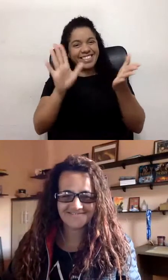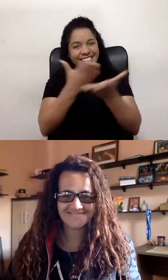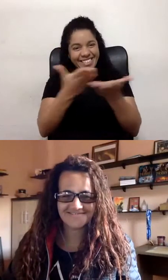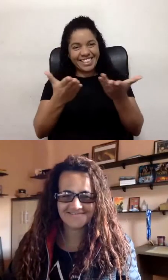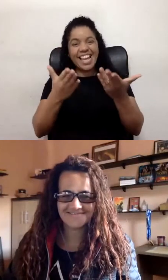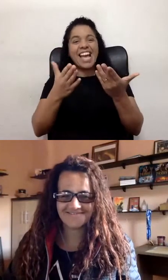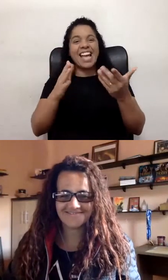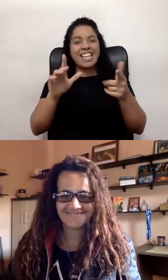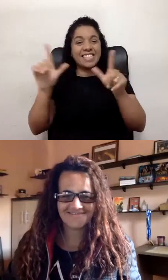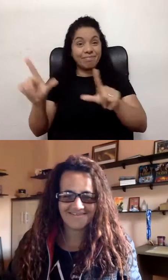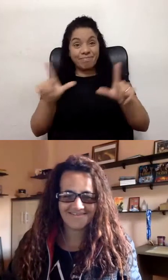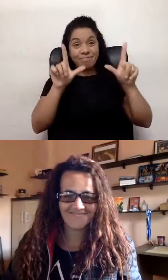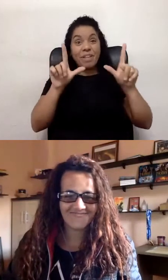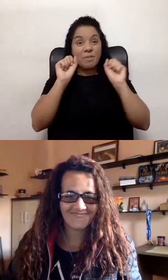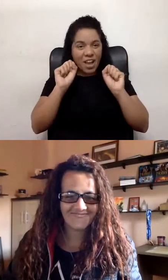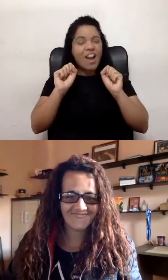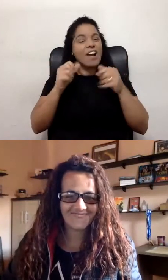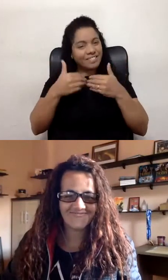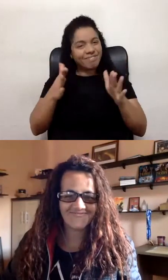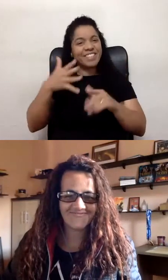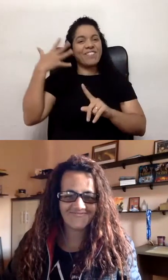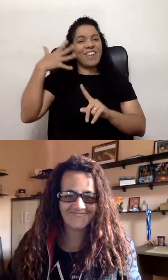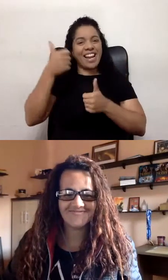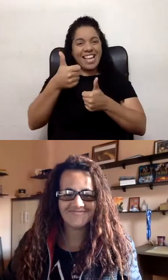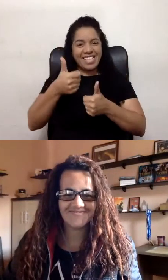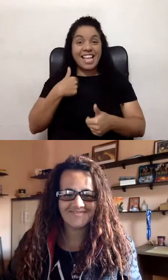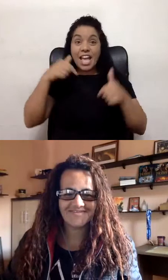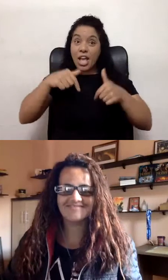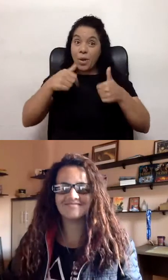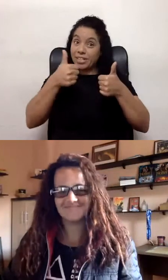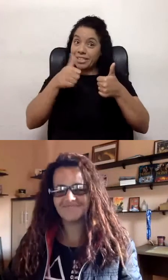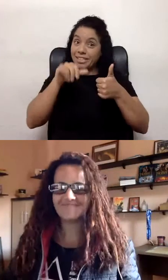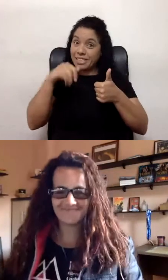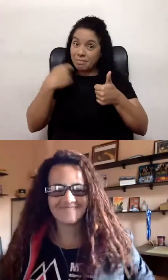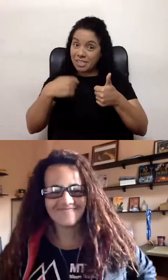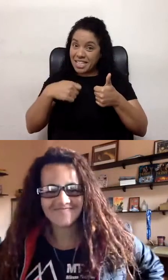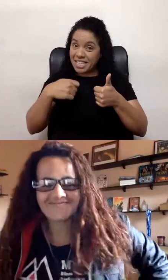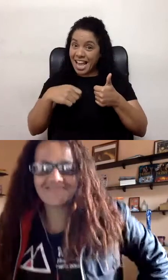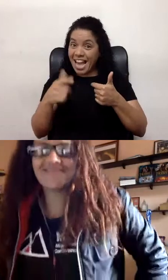sua tela e pode começar a sua palestra. Eu vou estar aqui se precisar.